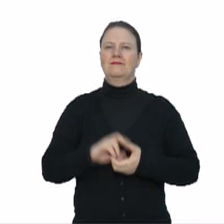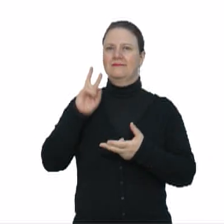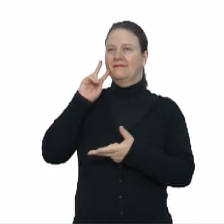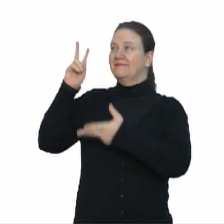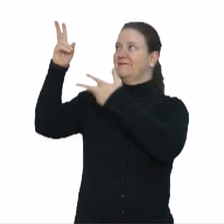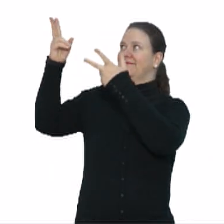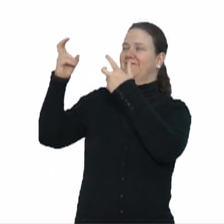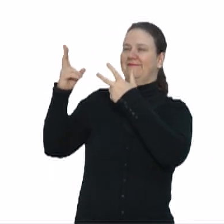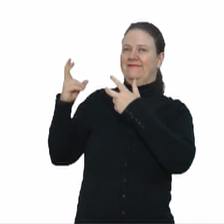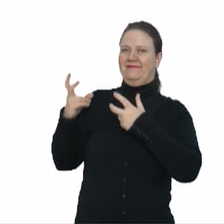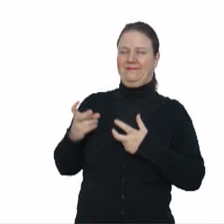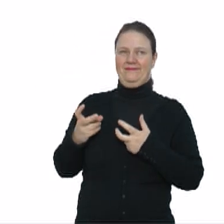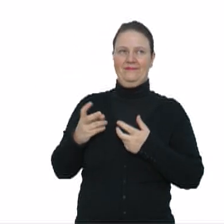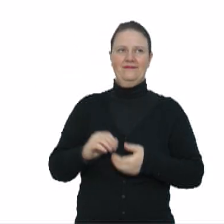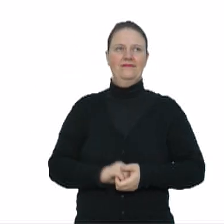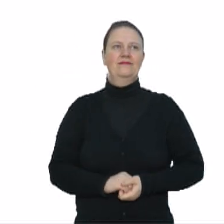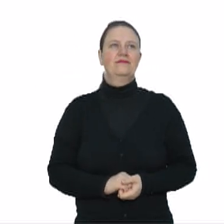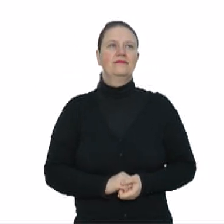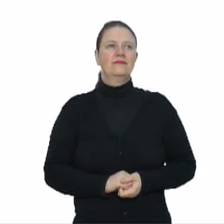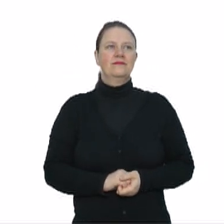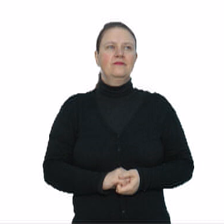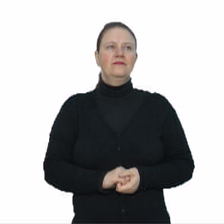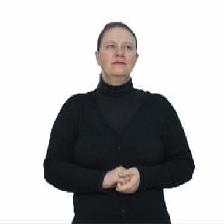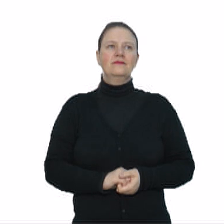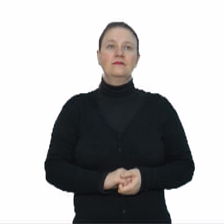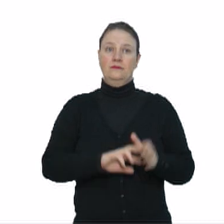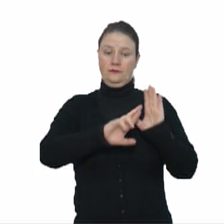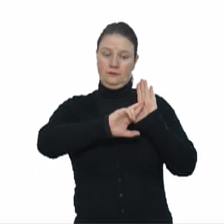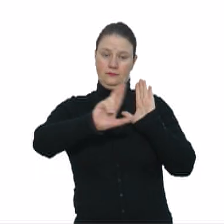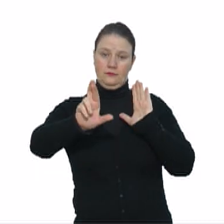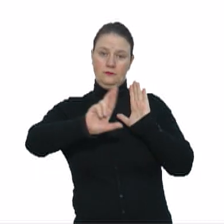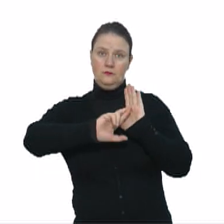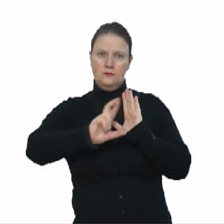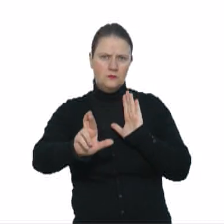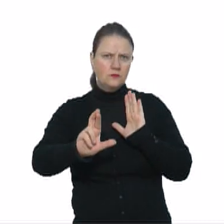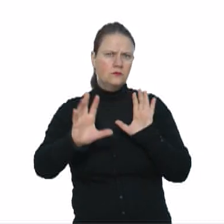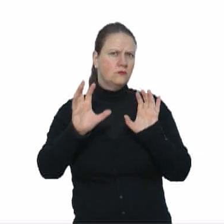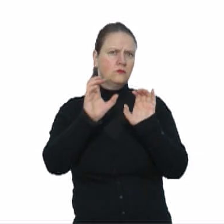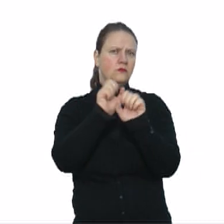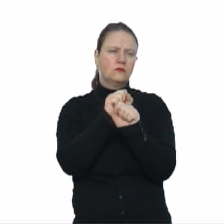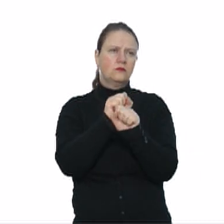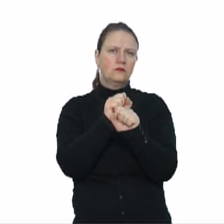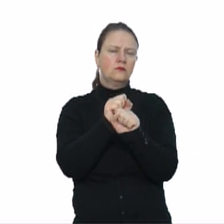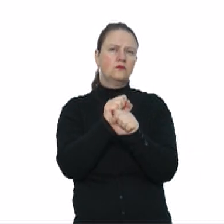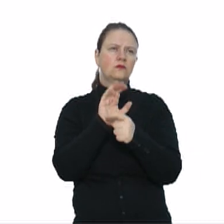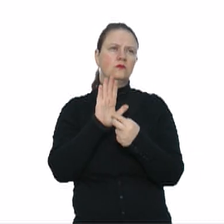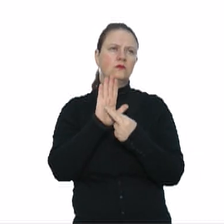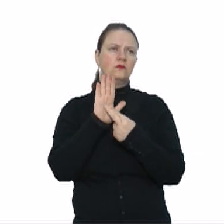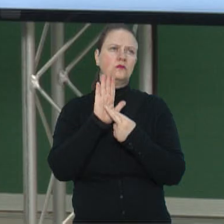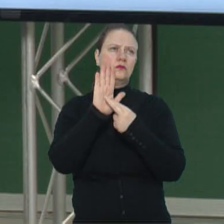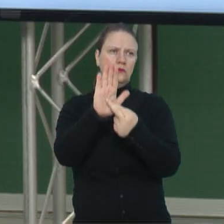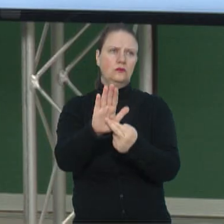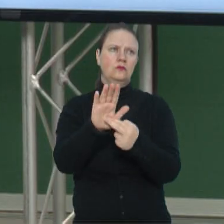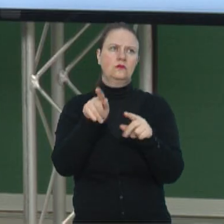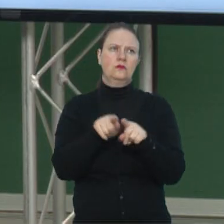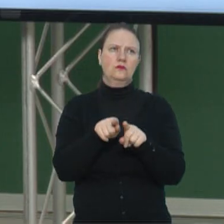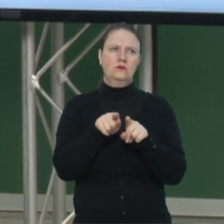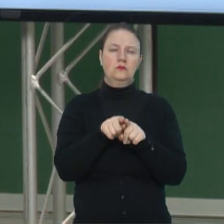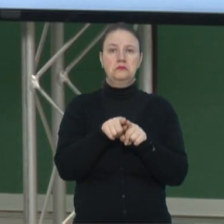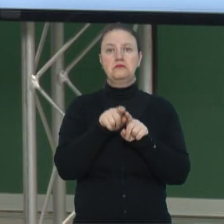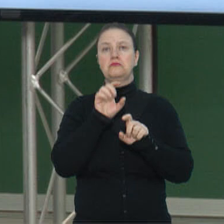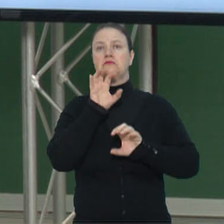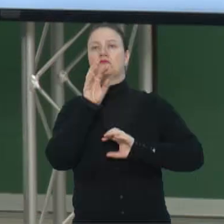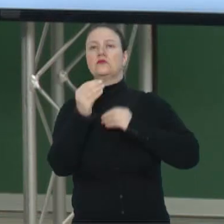the contrary, pelo contrário. E como resultado, expressando o resultado, nós temos so, então, ou